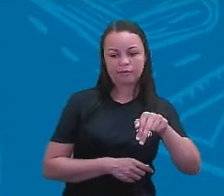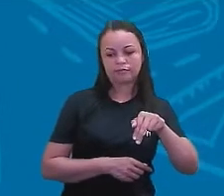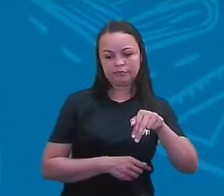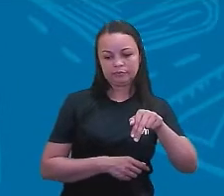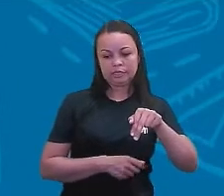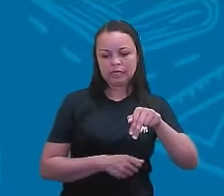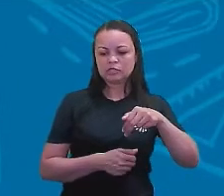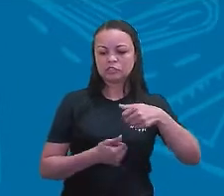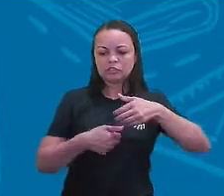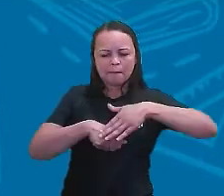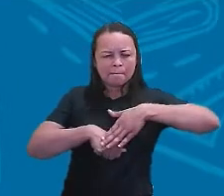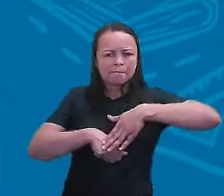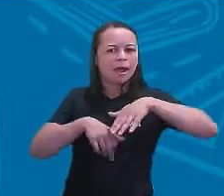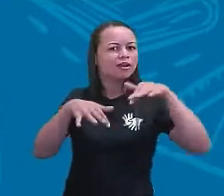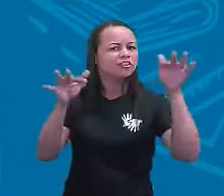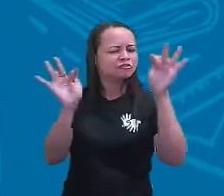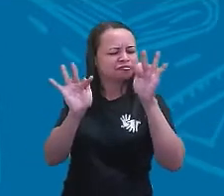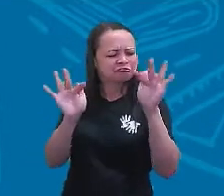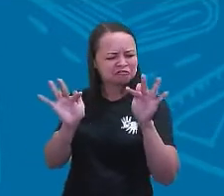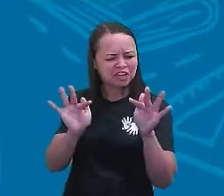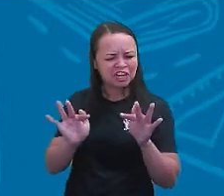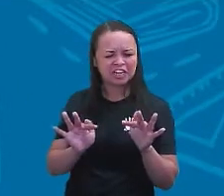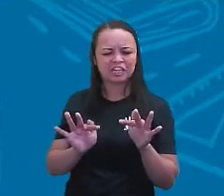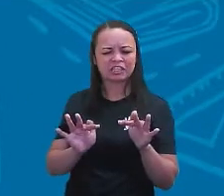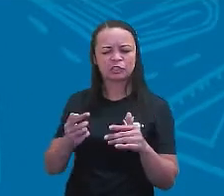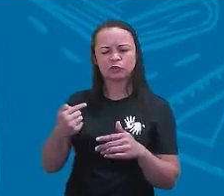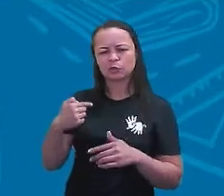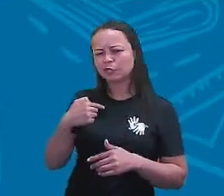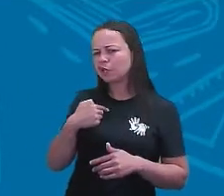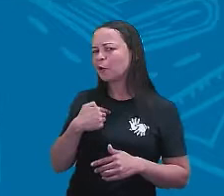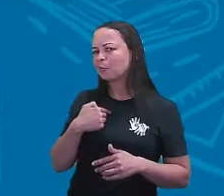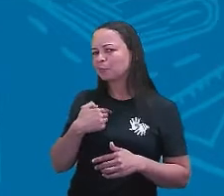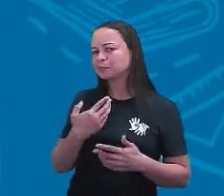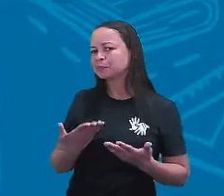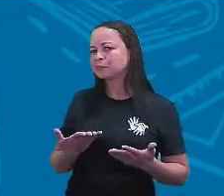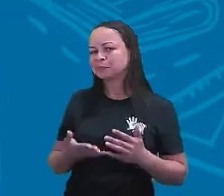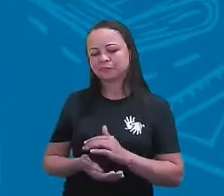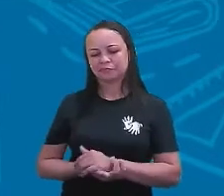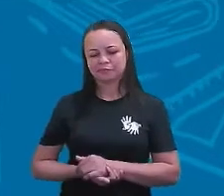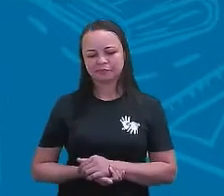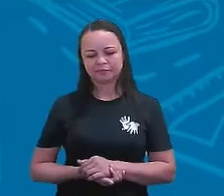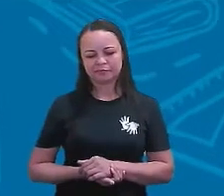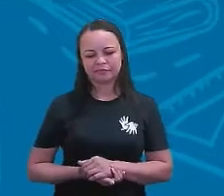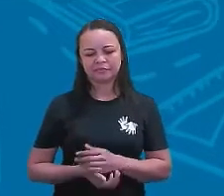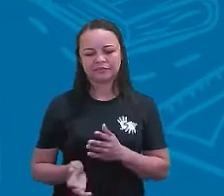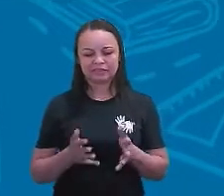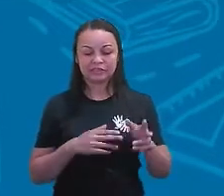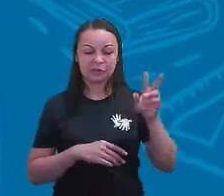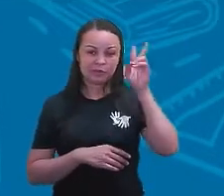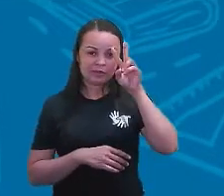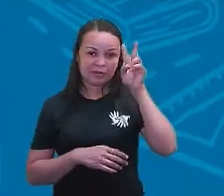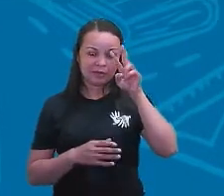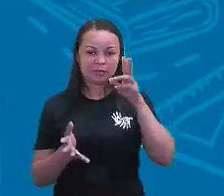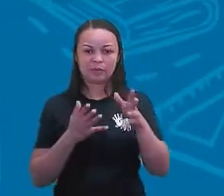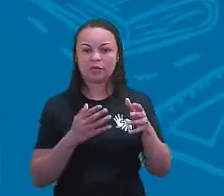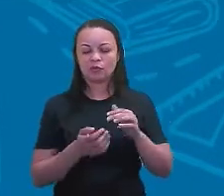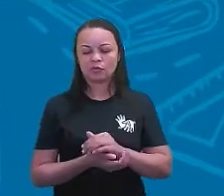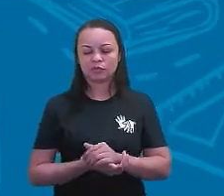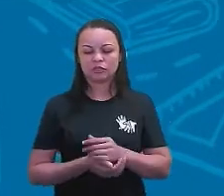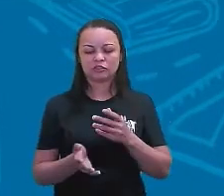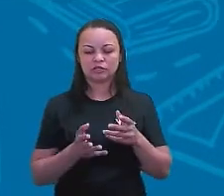às novidades, o Jean está mais feliz do que eu. Então, happy, lembra, quando a gente fala